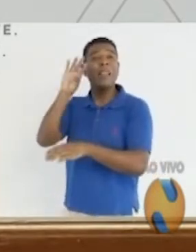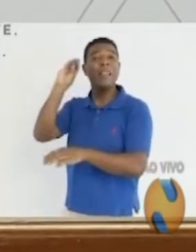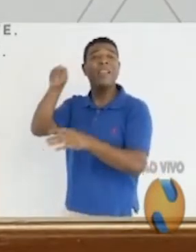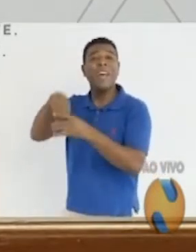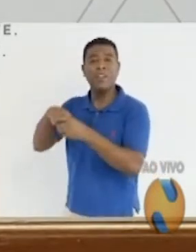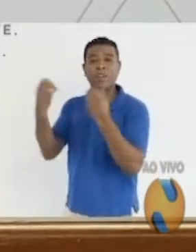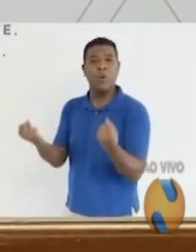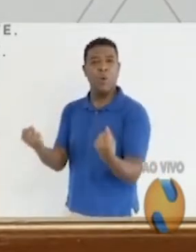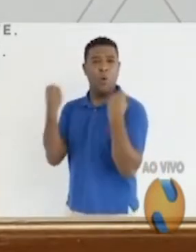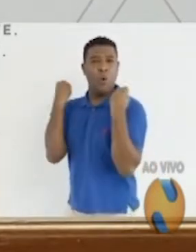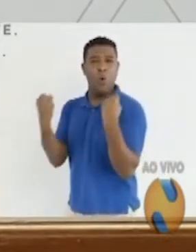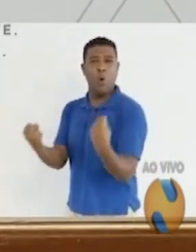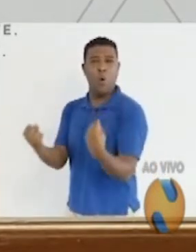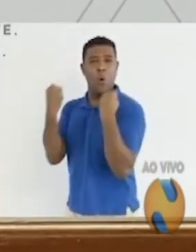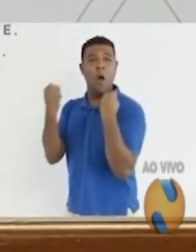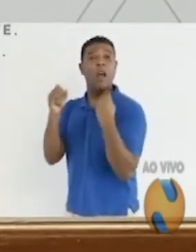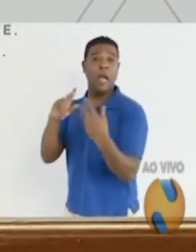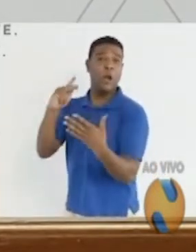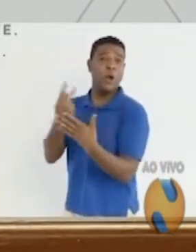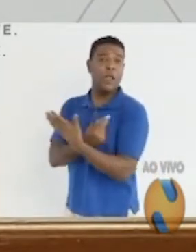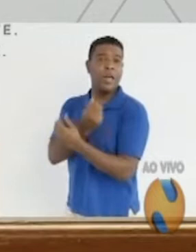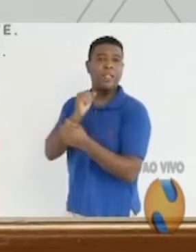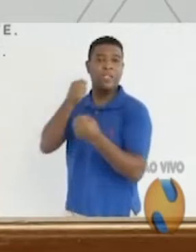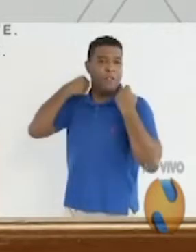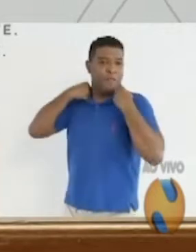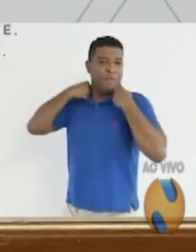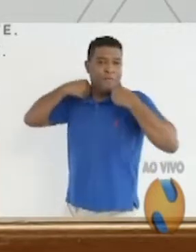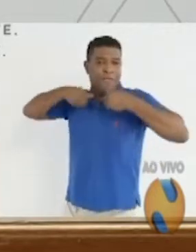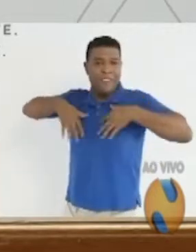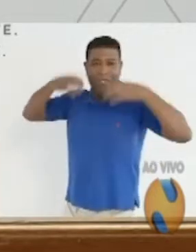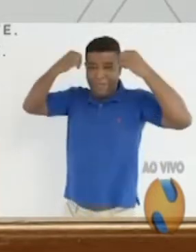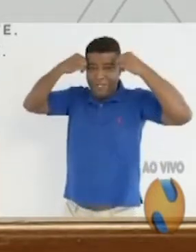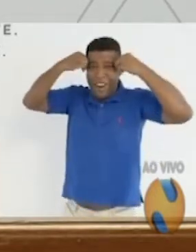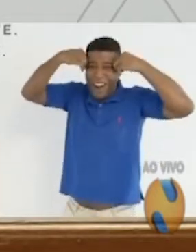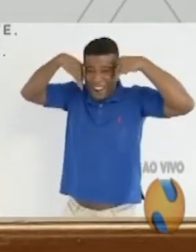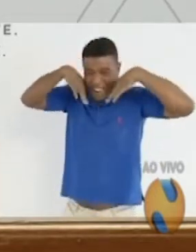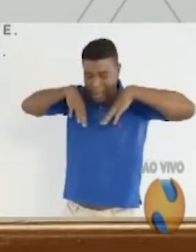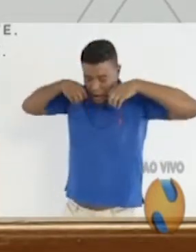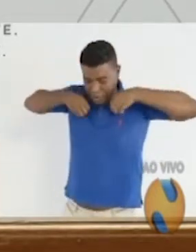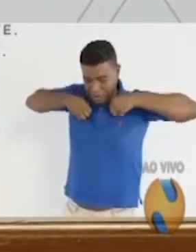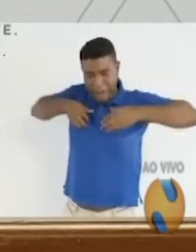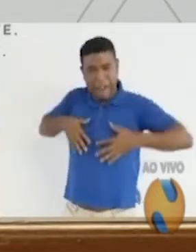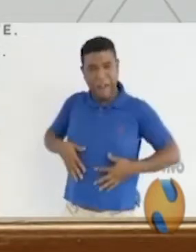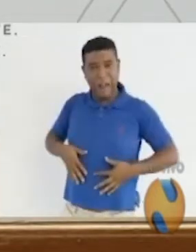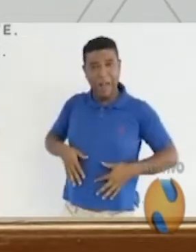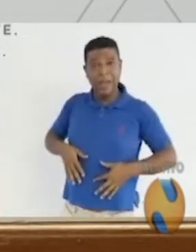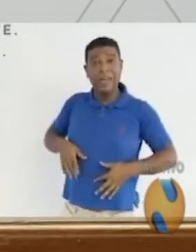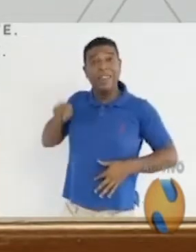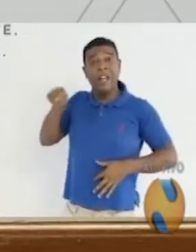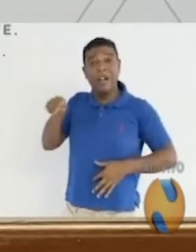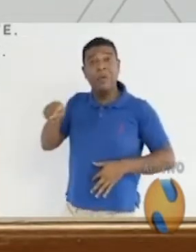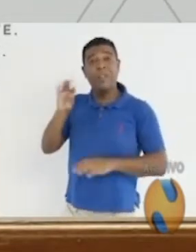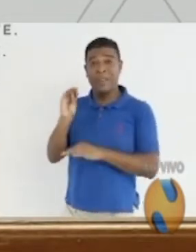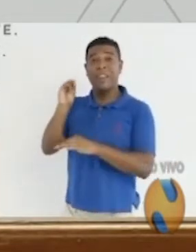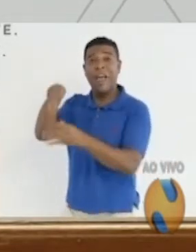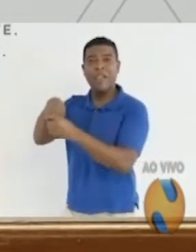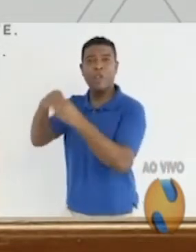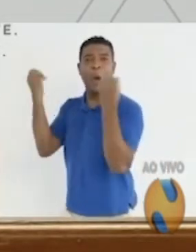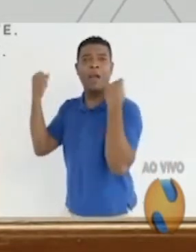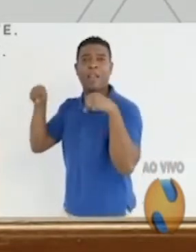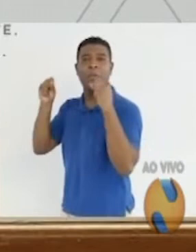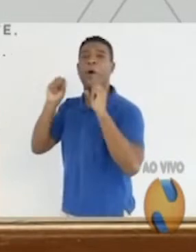a probabilidade de risco de contágio é muito maior. Nós